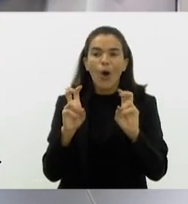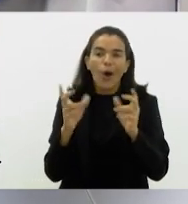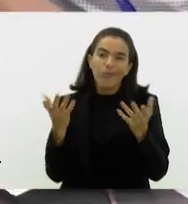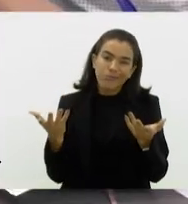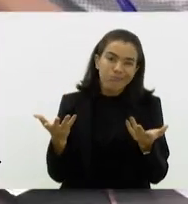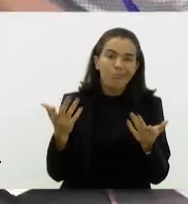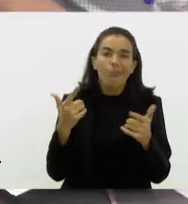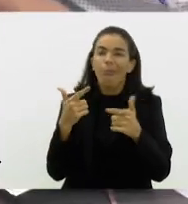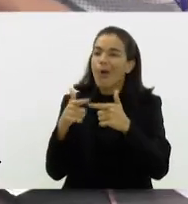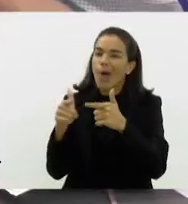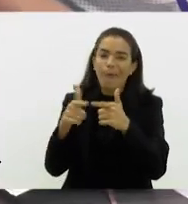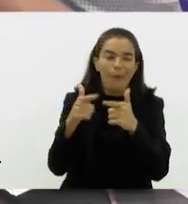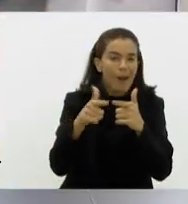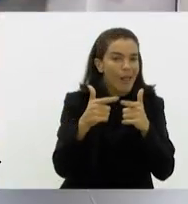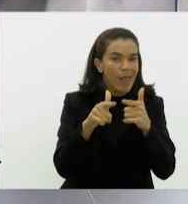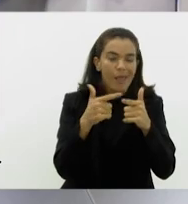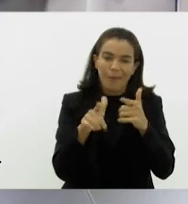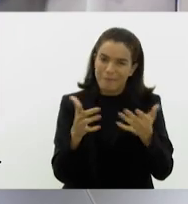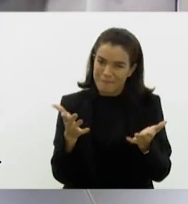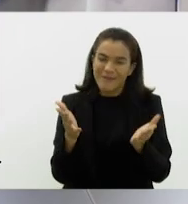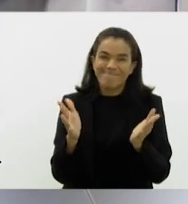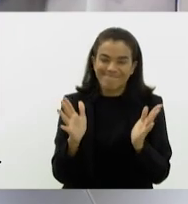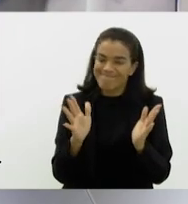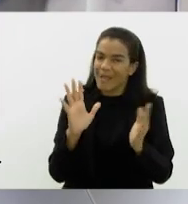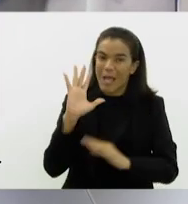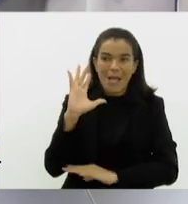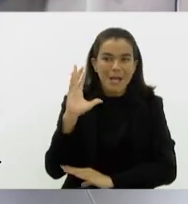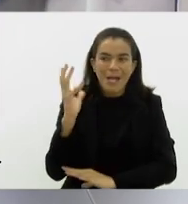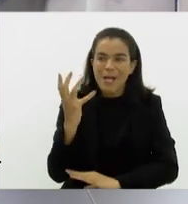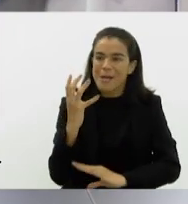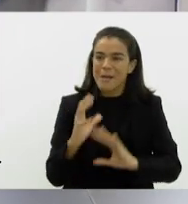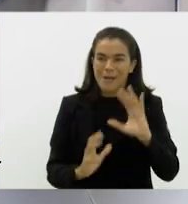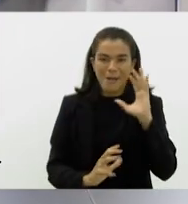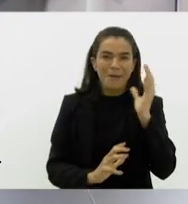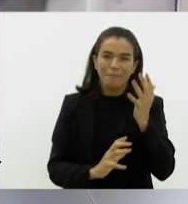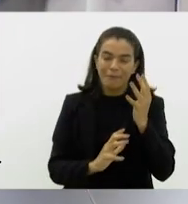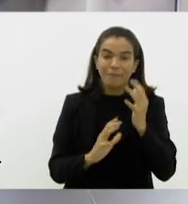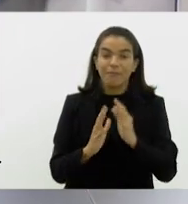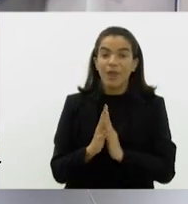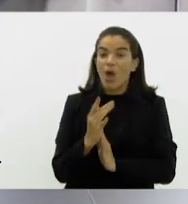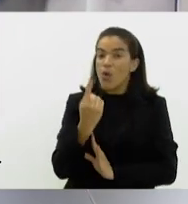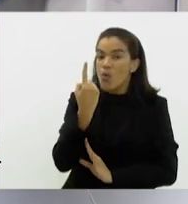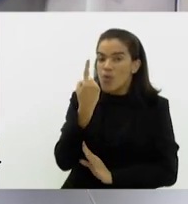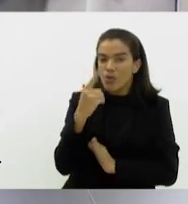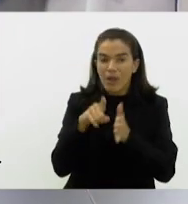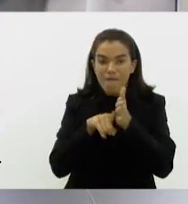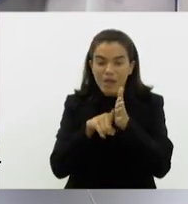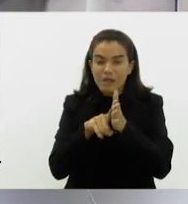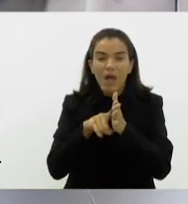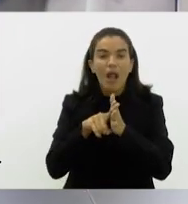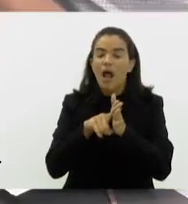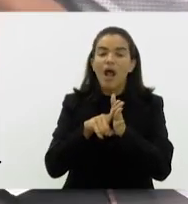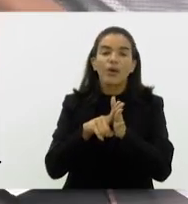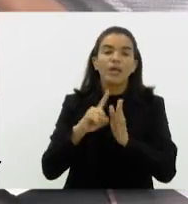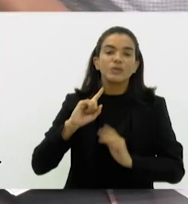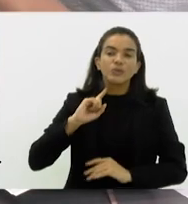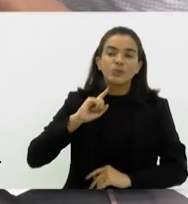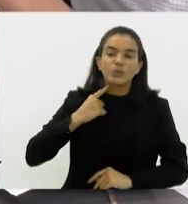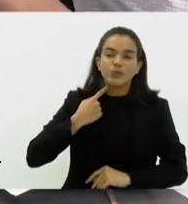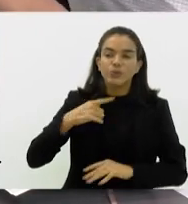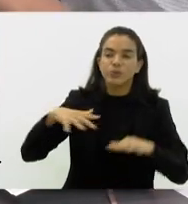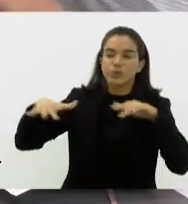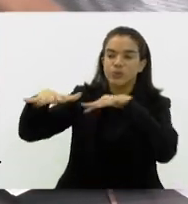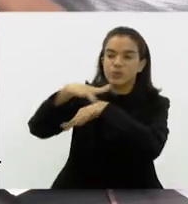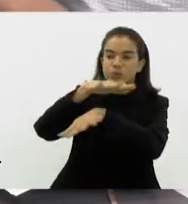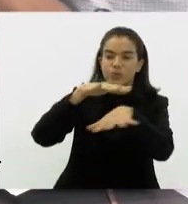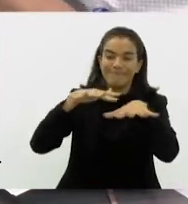caça-níquel ambiental, é verdade. Se, infelizmente, tudo muito, a única coisa que não se avaliava era poluição. Infelizmente,